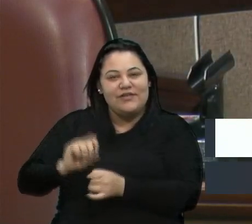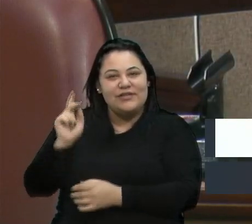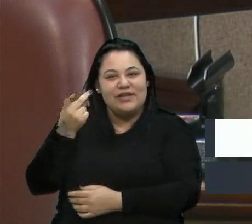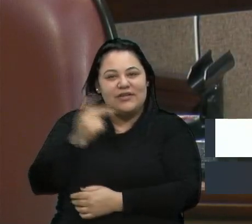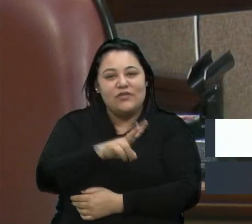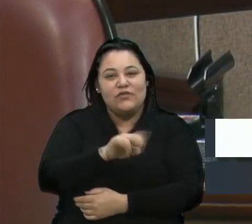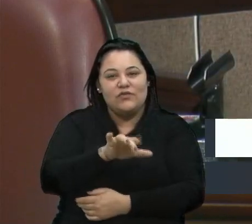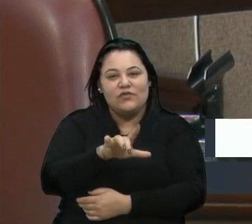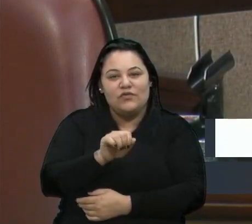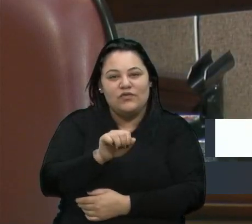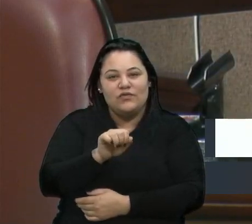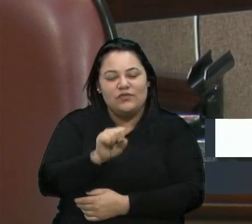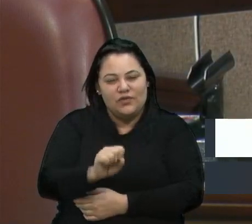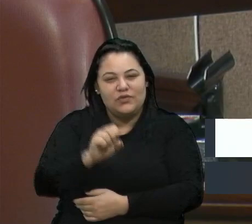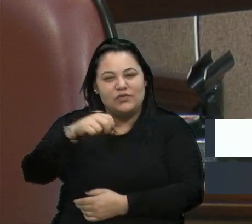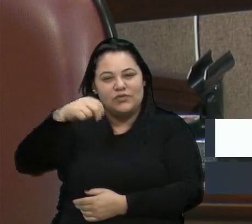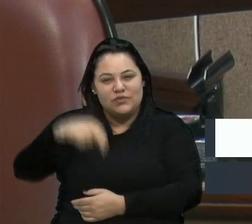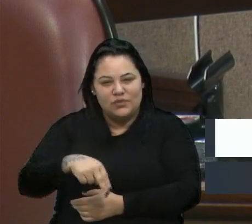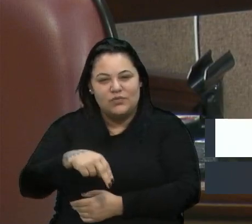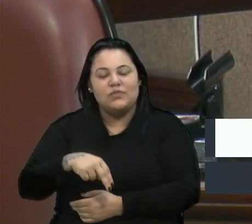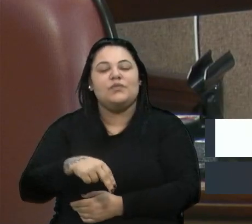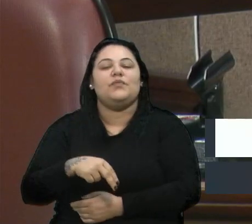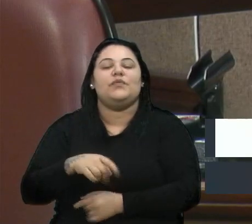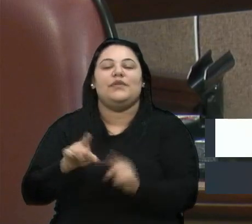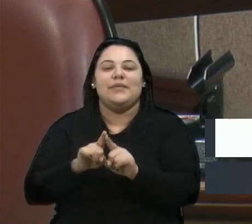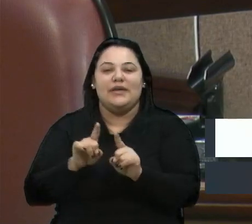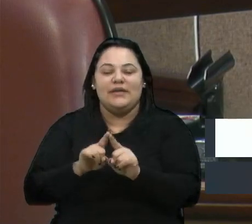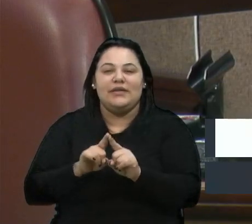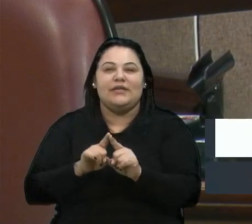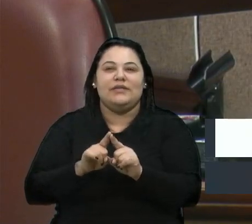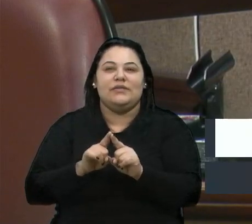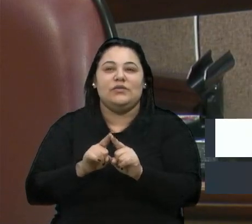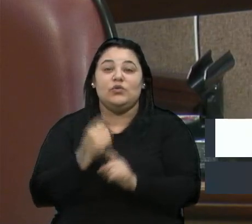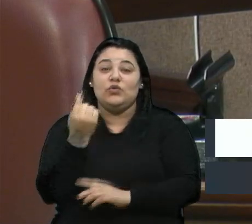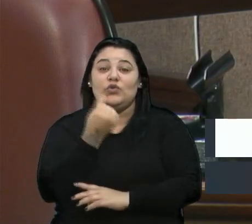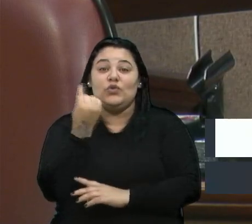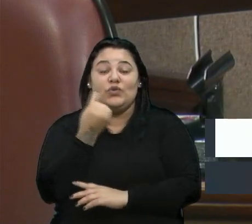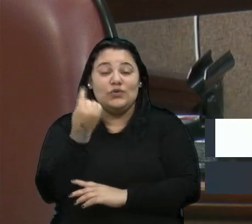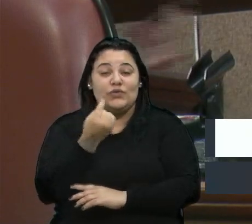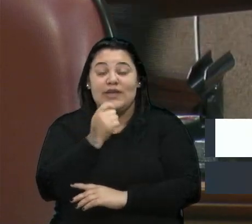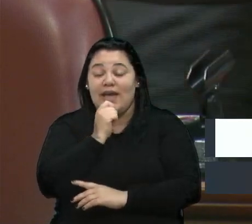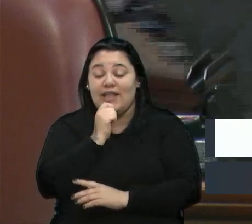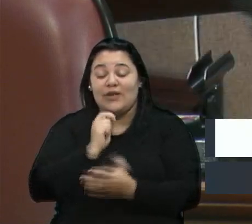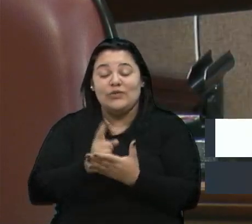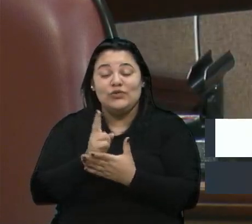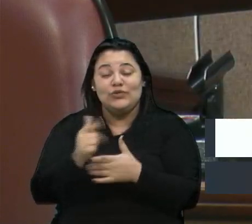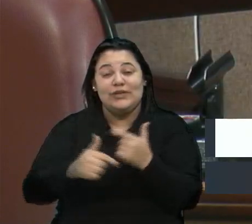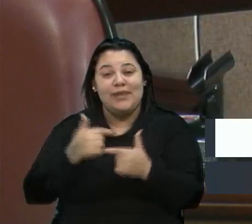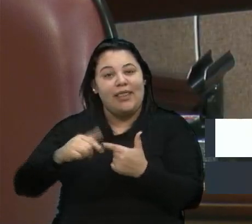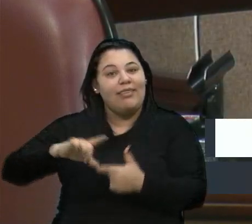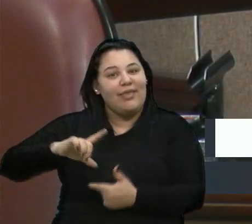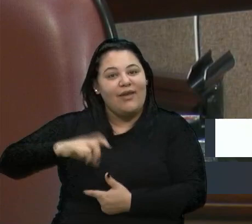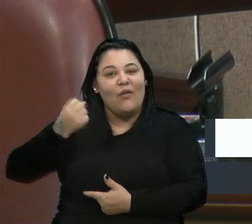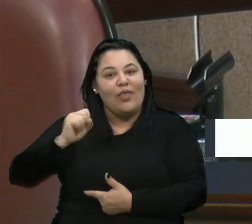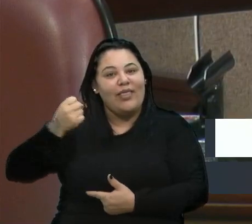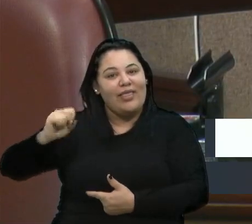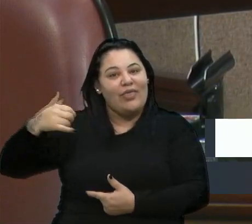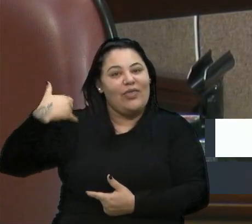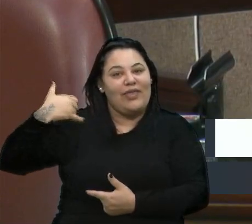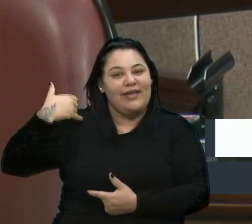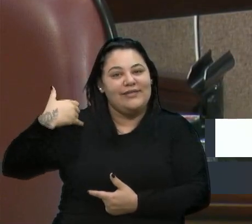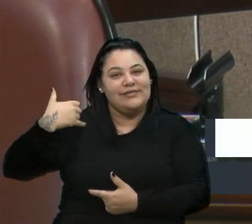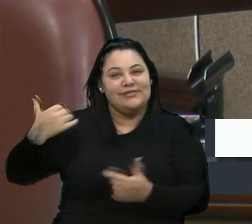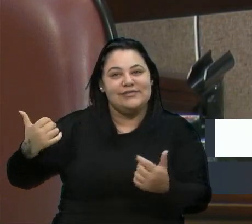Schaefer, o bandoneonista, né? Um dos únicos em atividade ainda, com 88 anos, ele tocando lá, né,